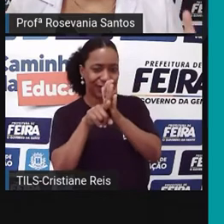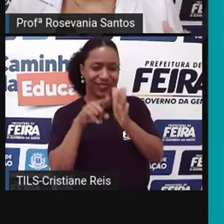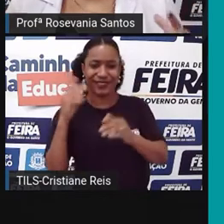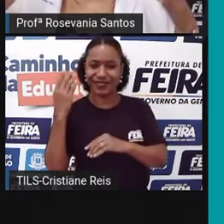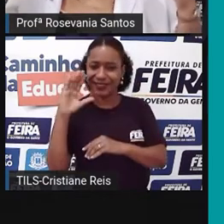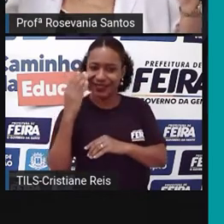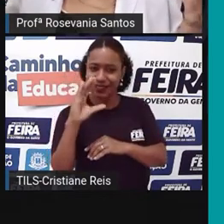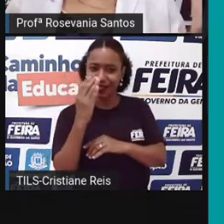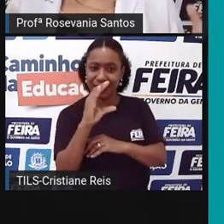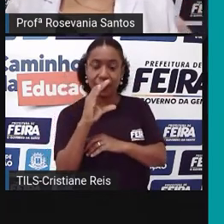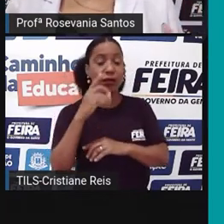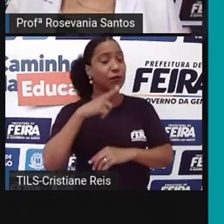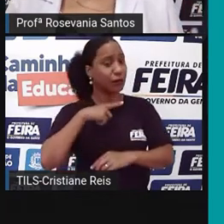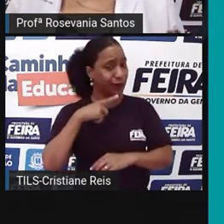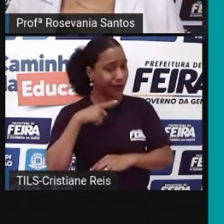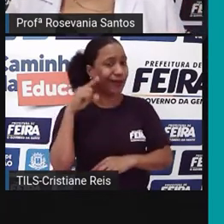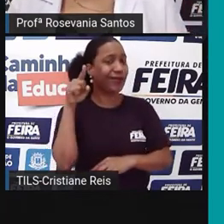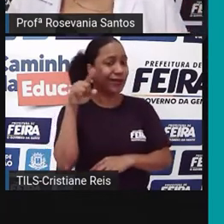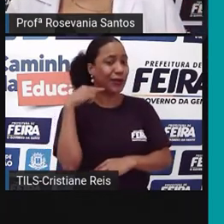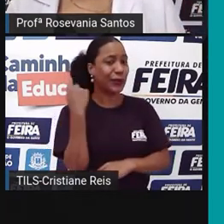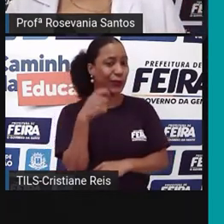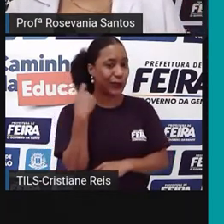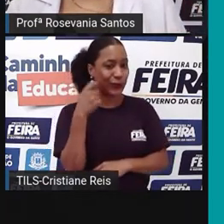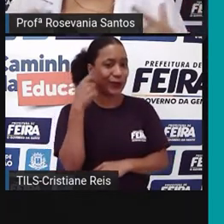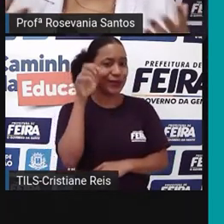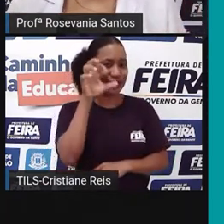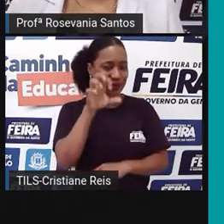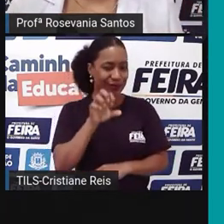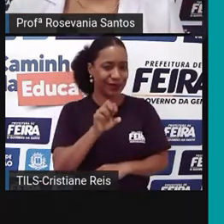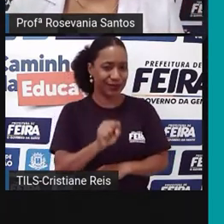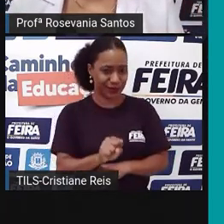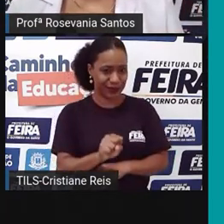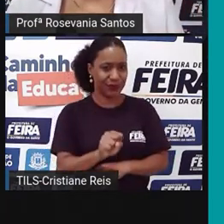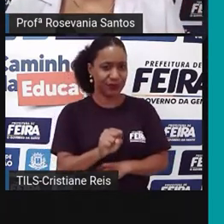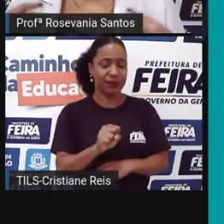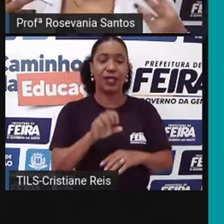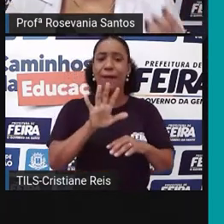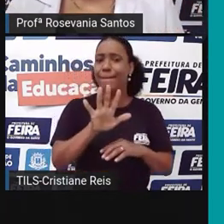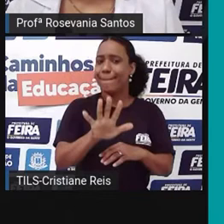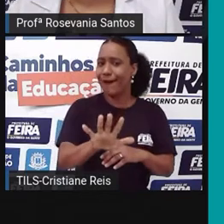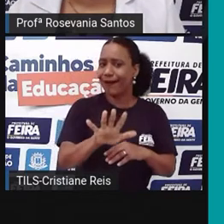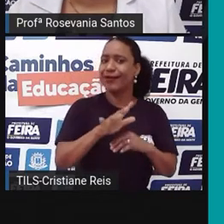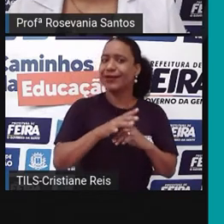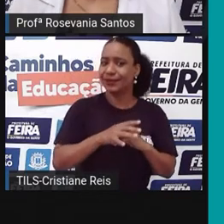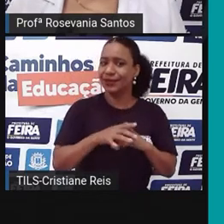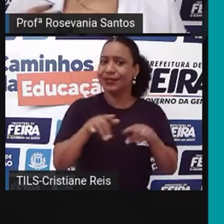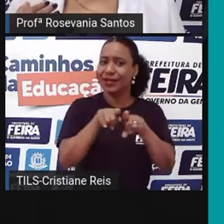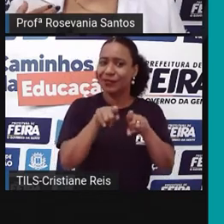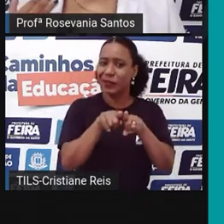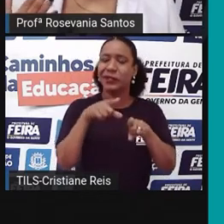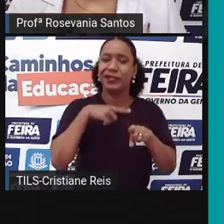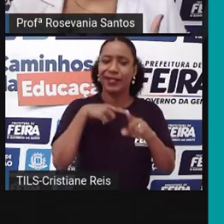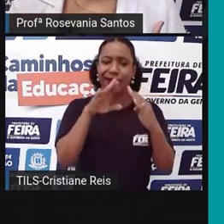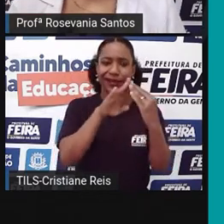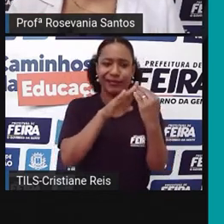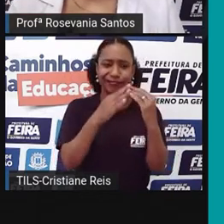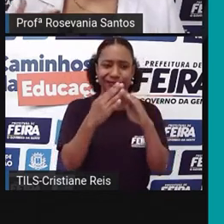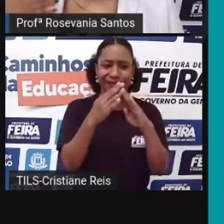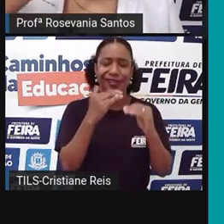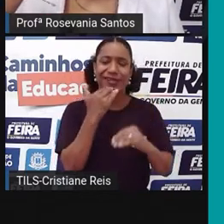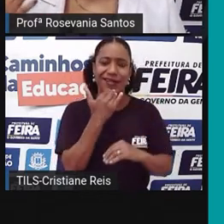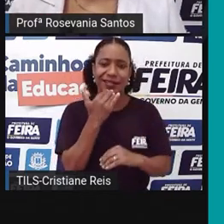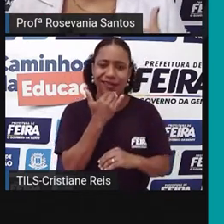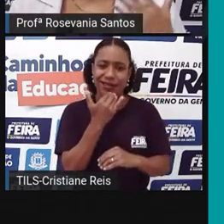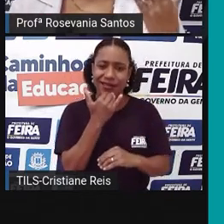da ciência. E a gente tem também, infelizmente, muitas favelas, muito espaço que tem carência de